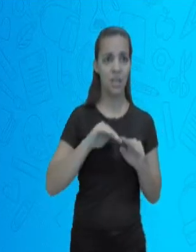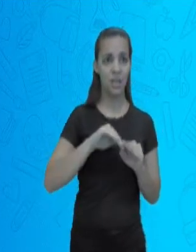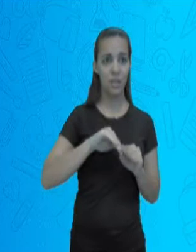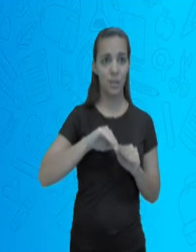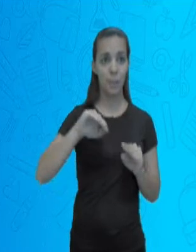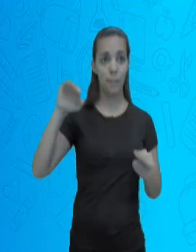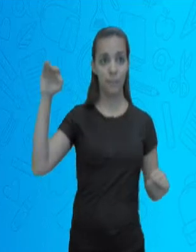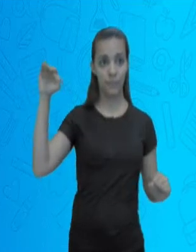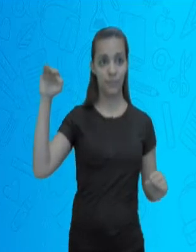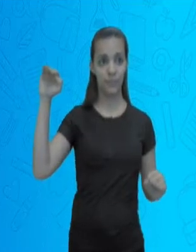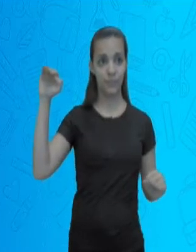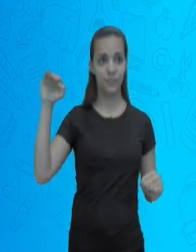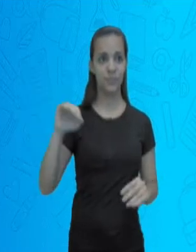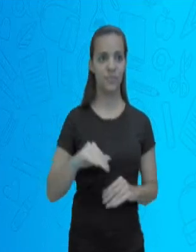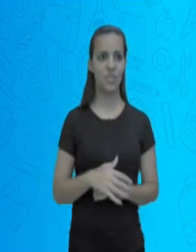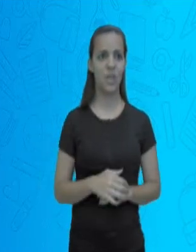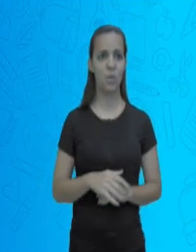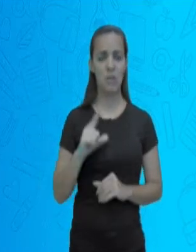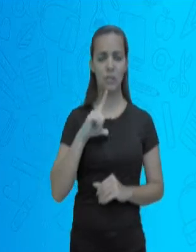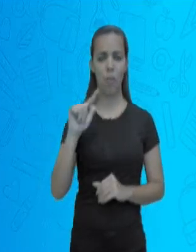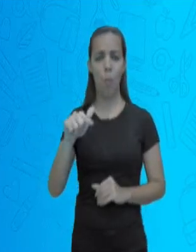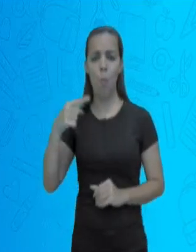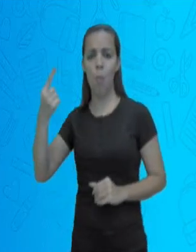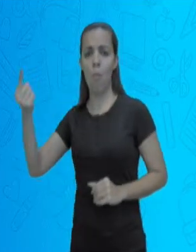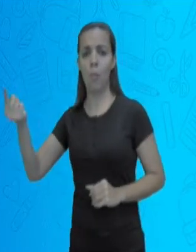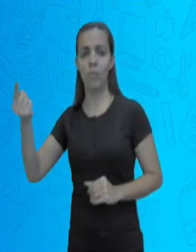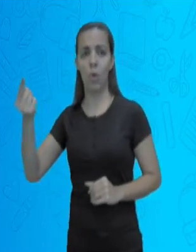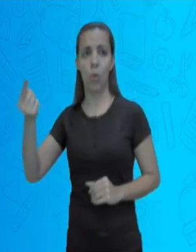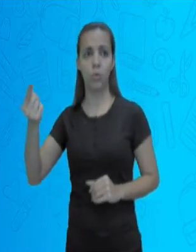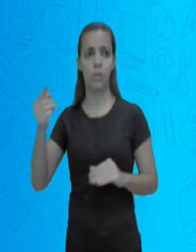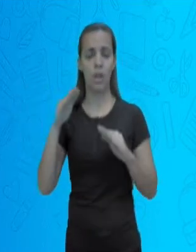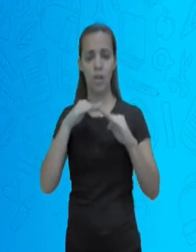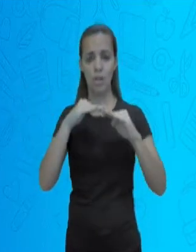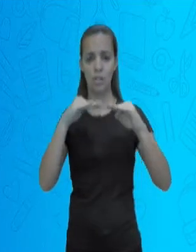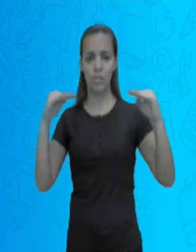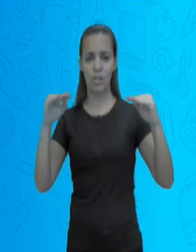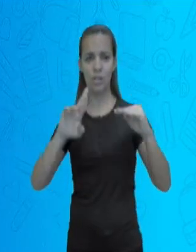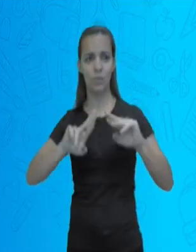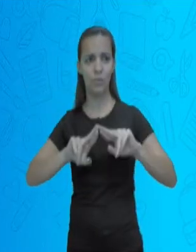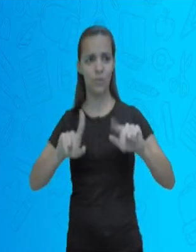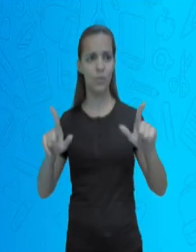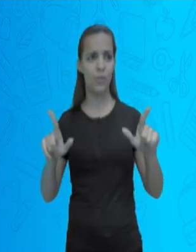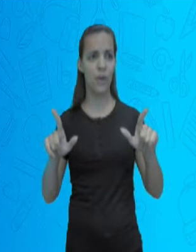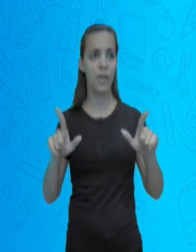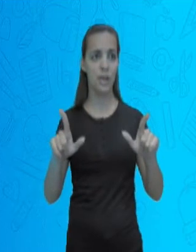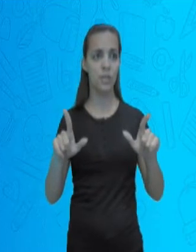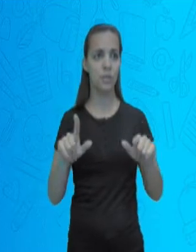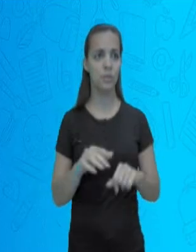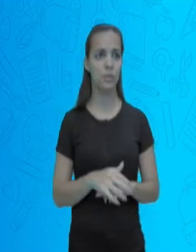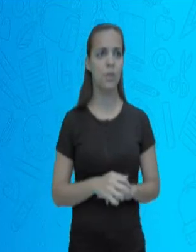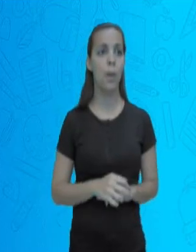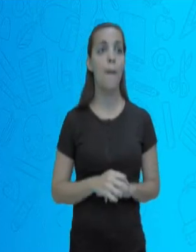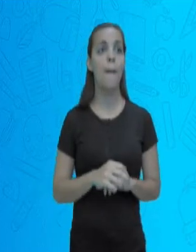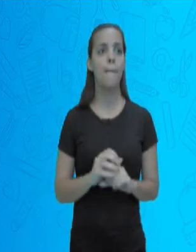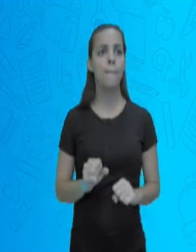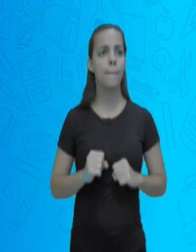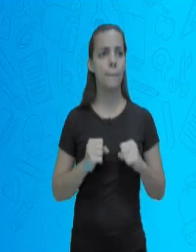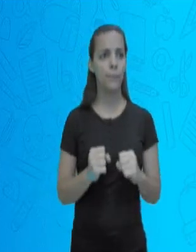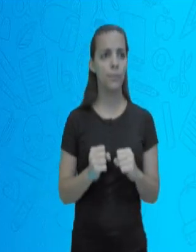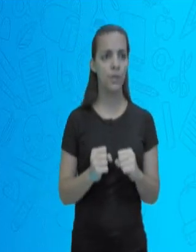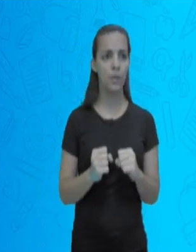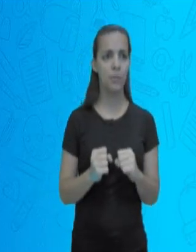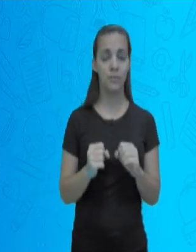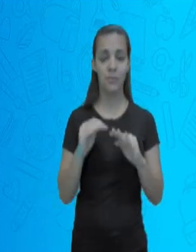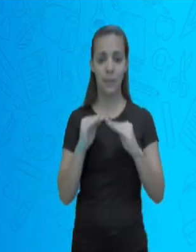se ele estivesse em outra direção aqui, não teria como traçar uma reta passando pelos 3 pontos. A